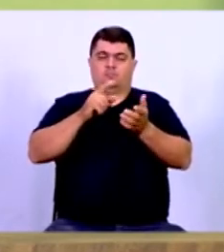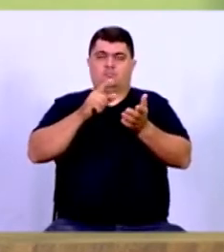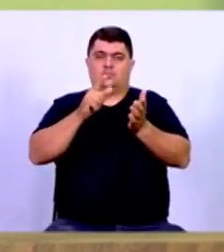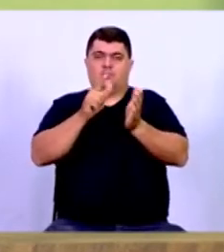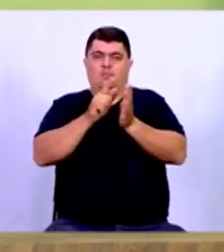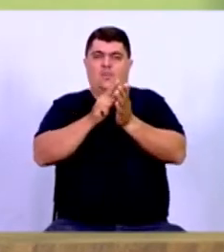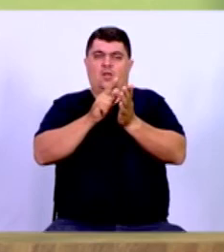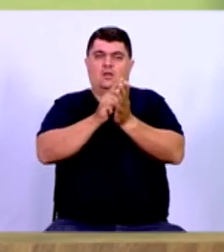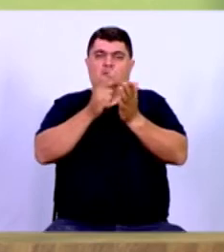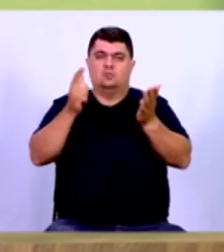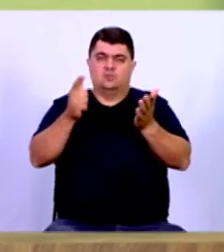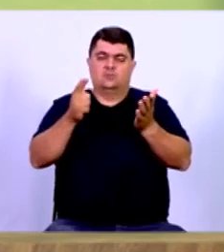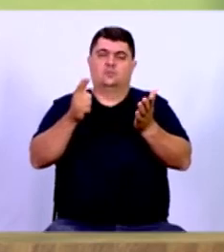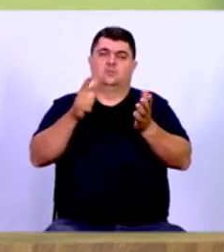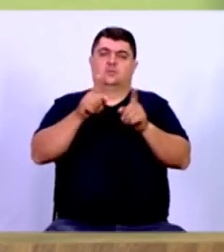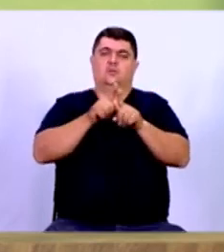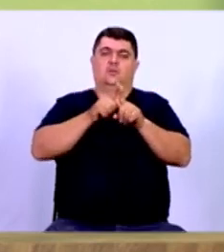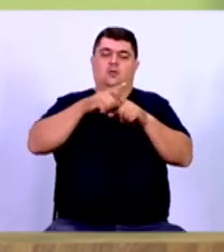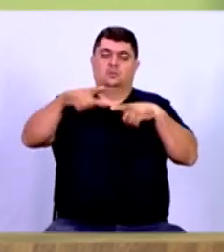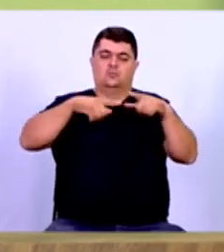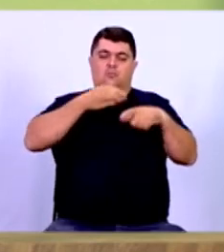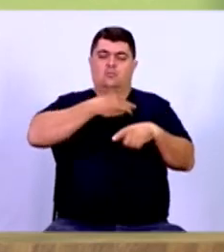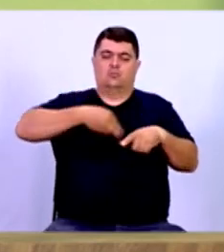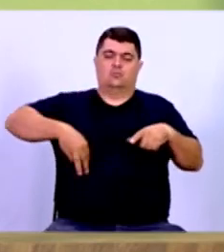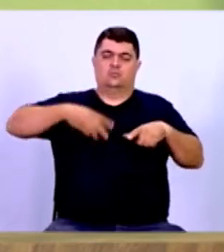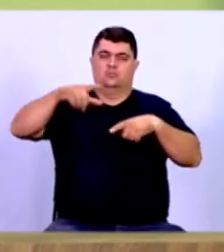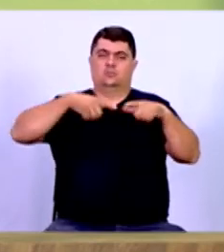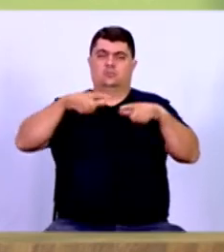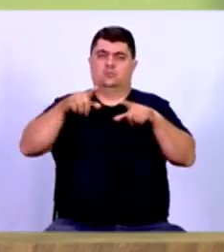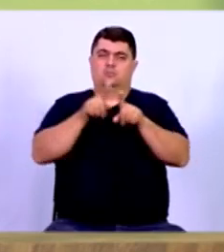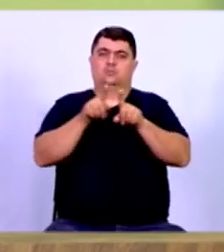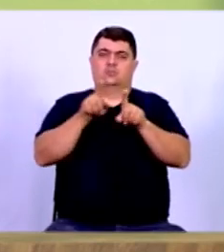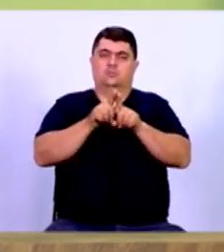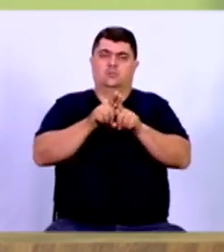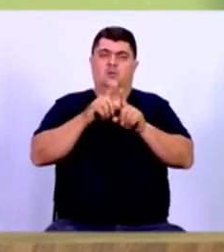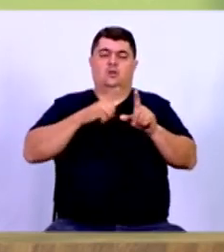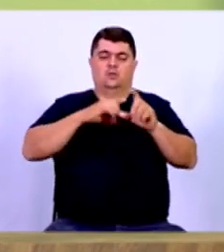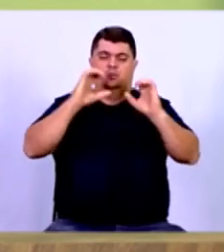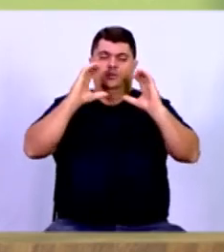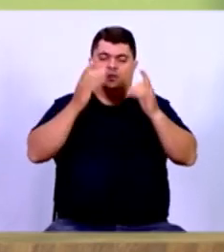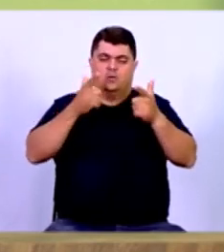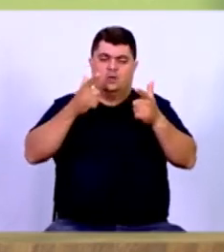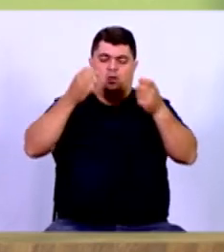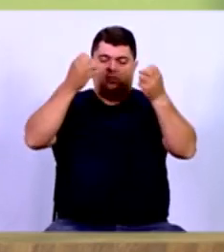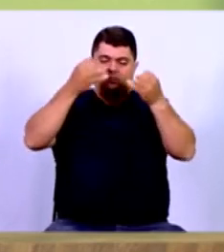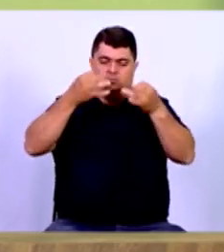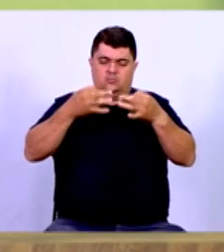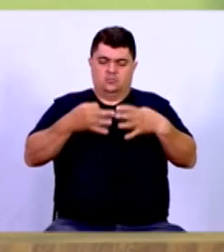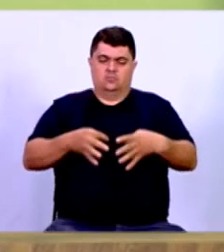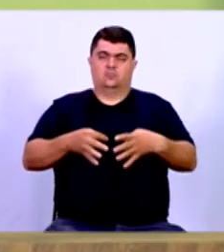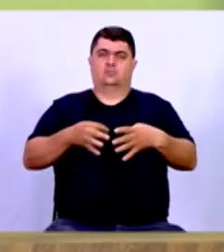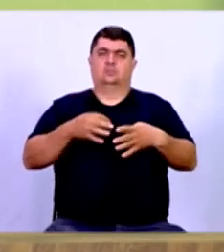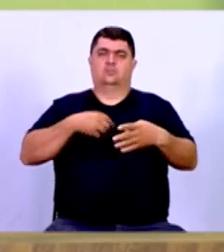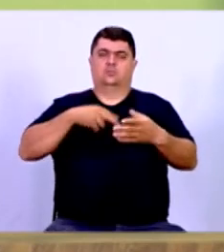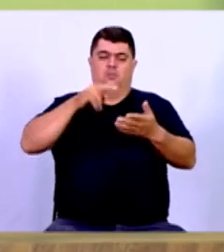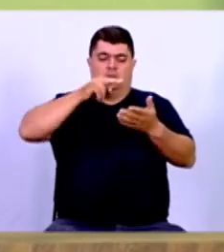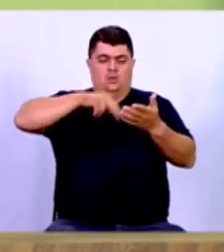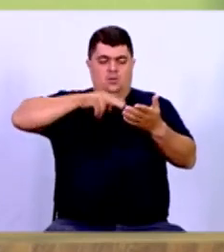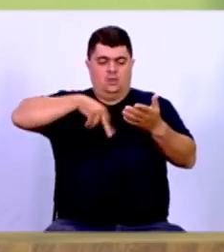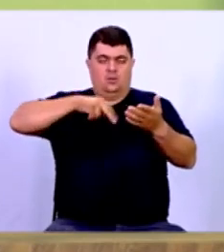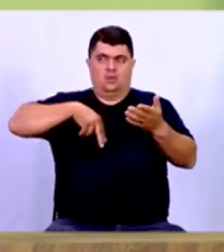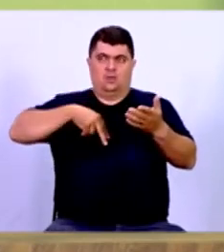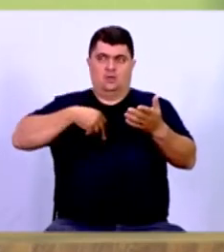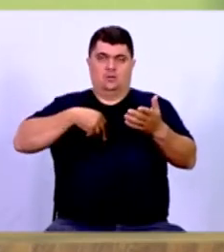estágio, lá do Ministério do Trabalho e Emprego, né? Tá muito bem detalhado, né? Lendo, você se sente